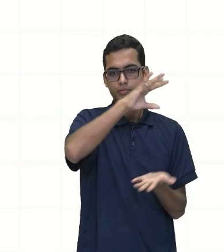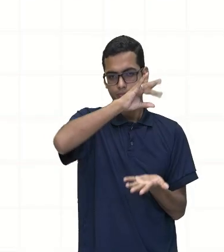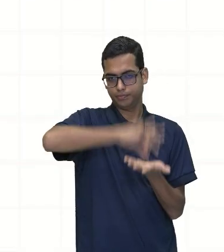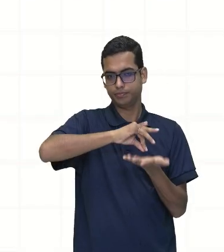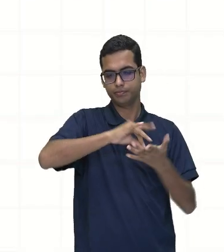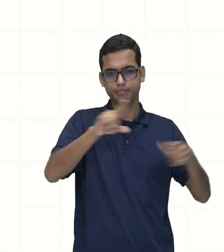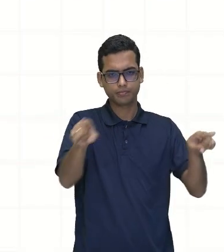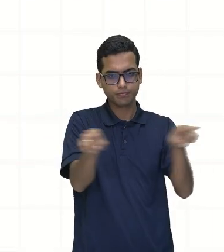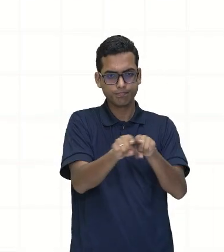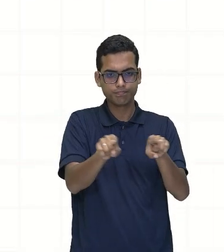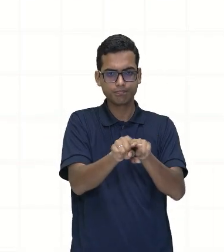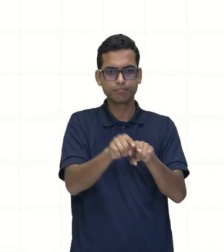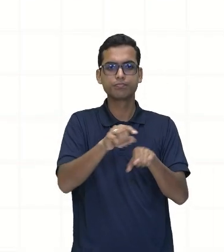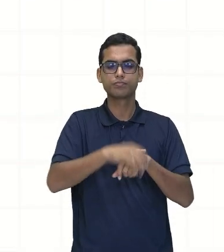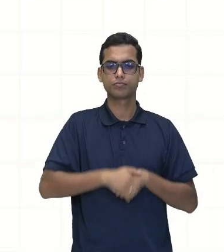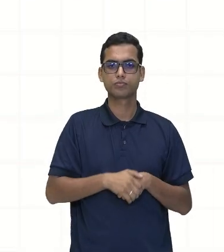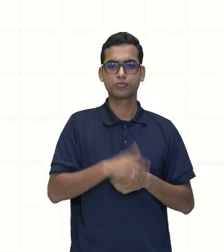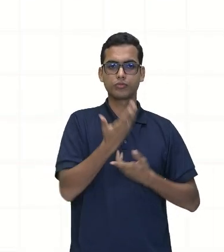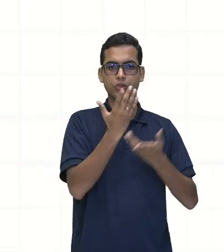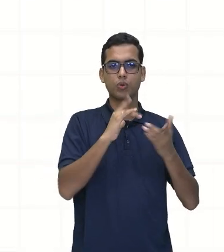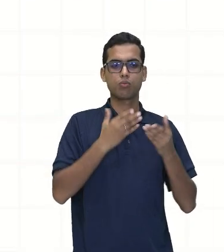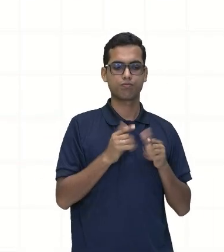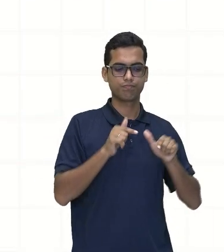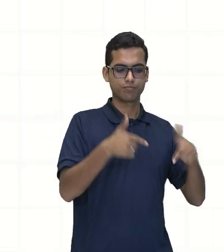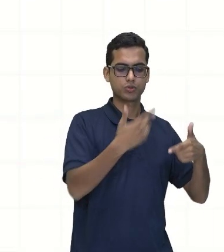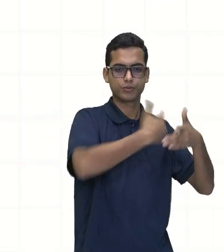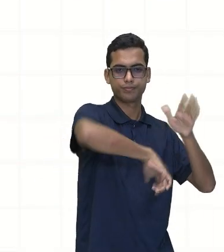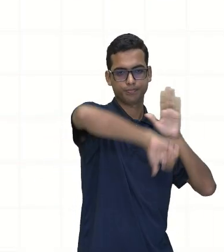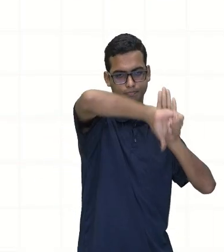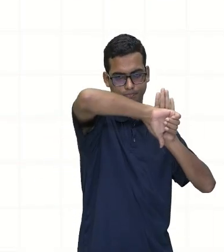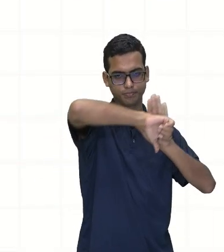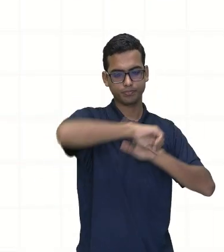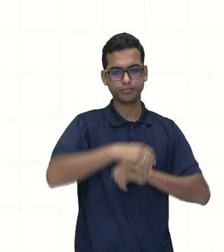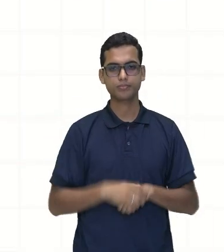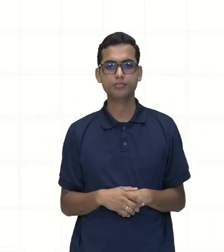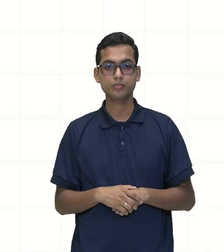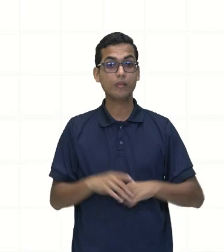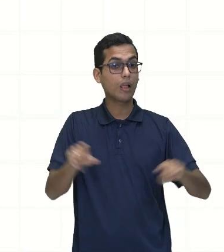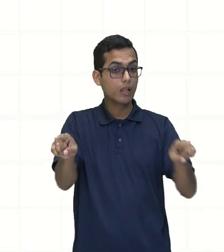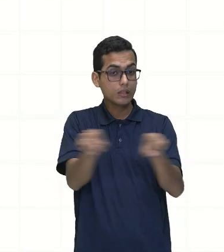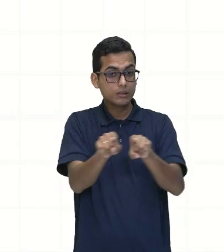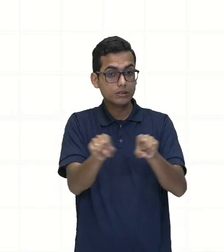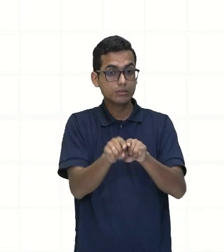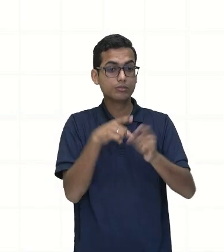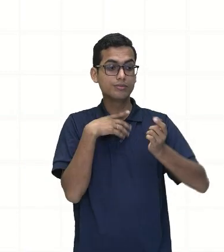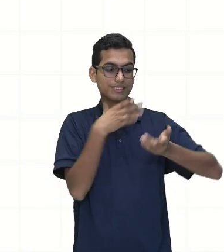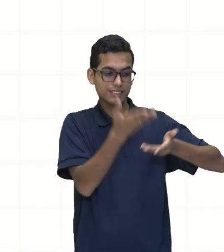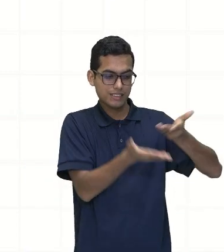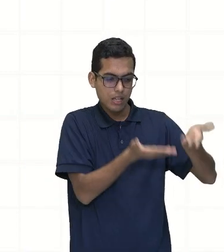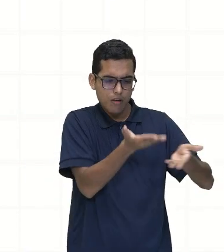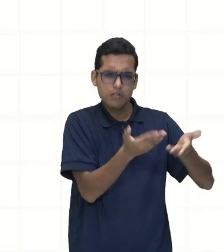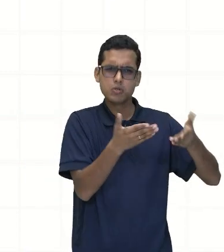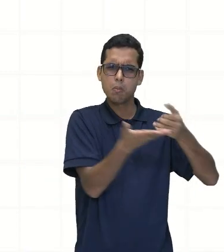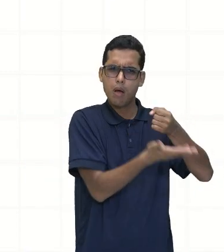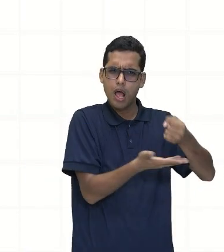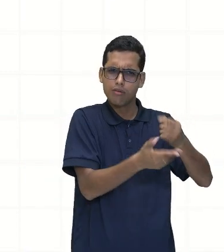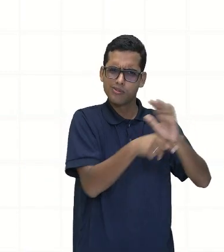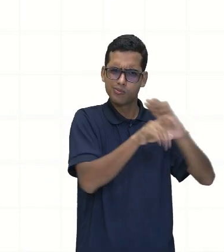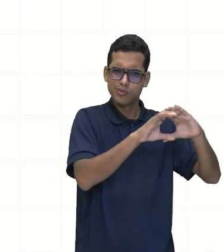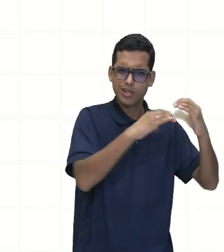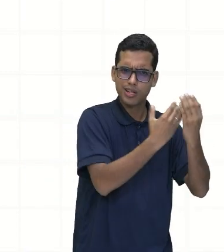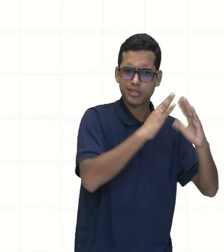né? Muitas comunidades, eles não têm acesso básico a serviços básicos, né? Como, por exemplo,